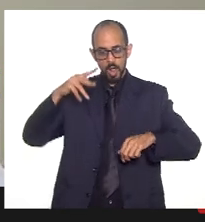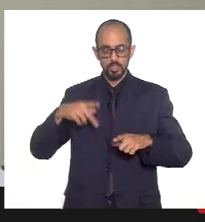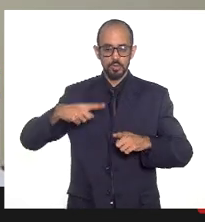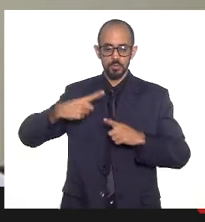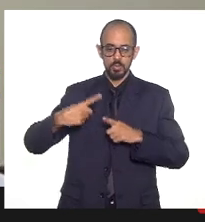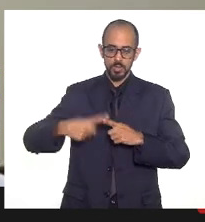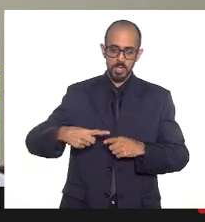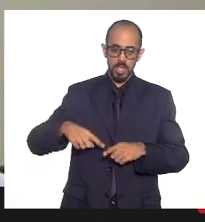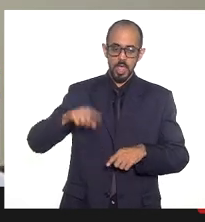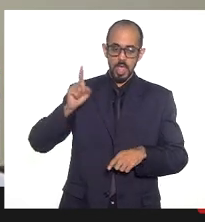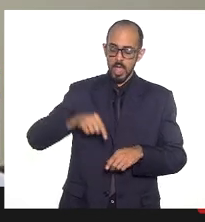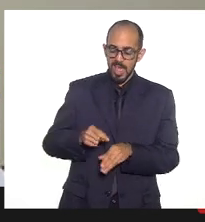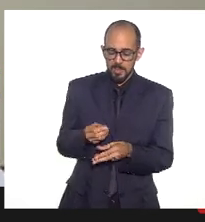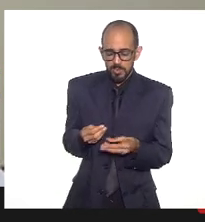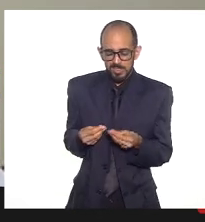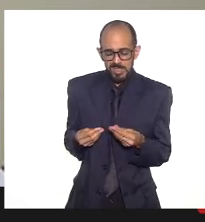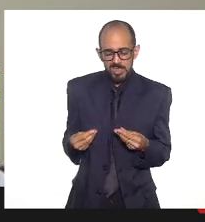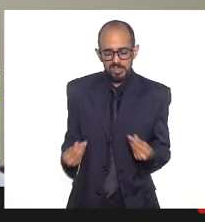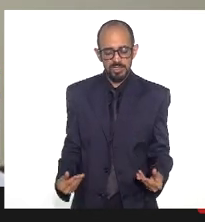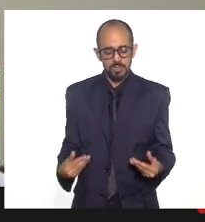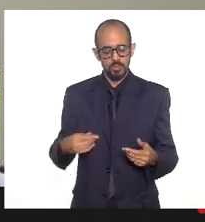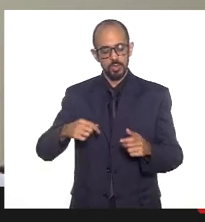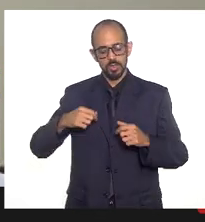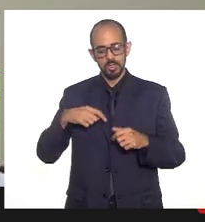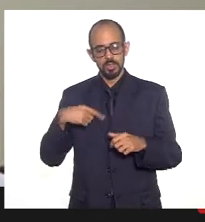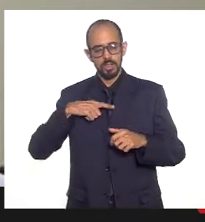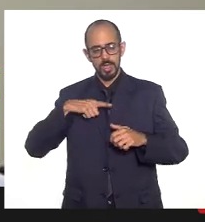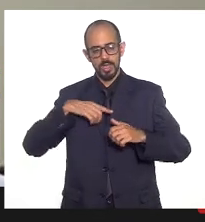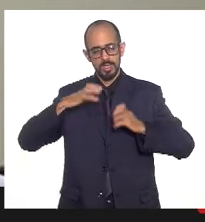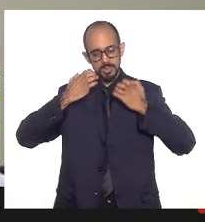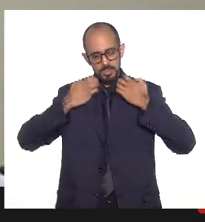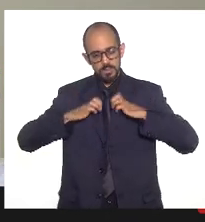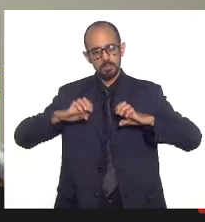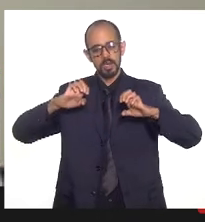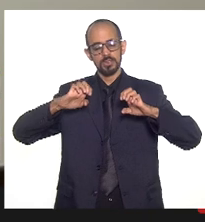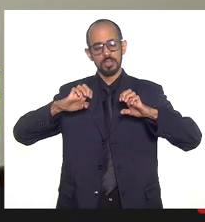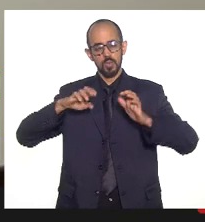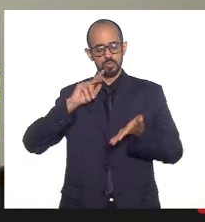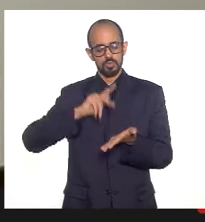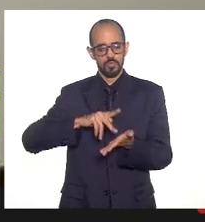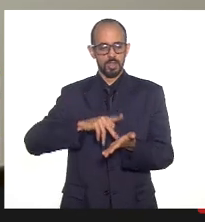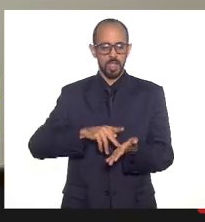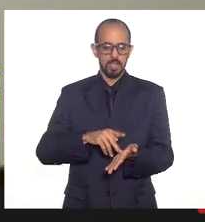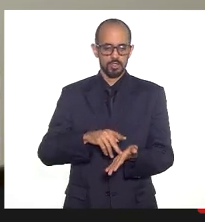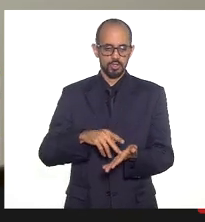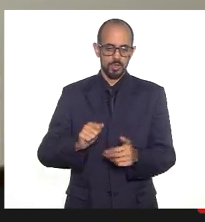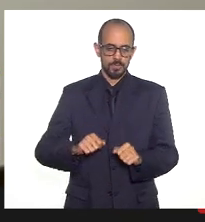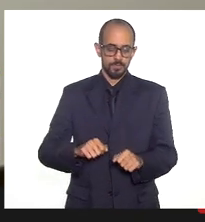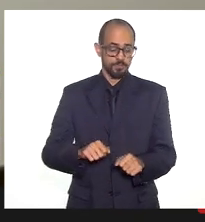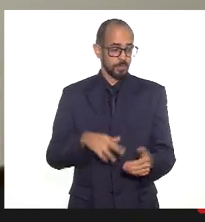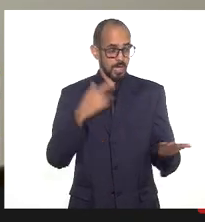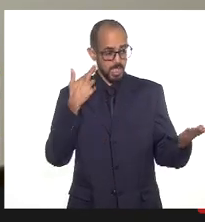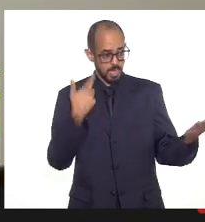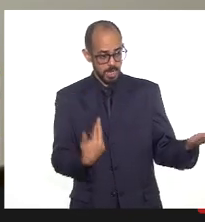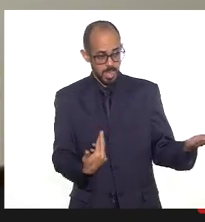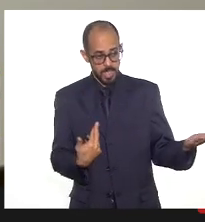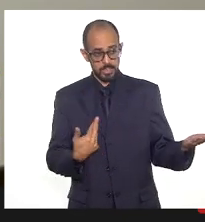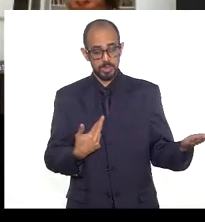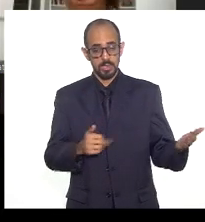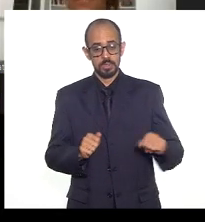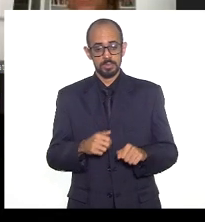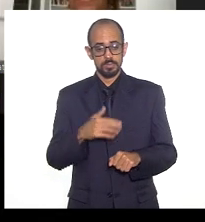pressões muito sensíveis, muito visíveis e que se expressam com muita veracidade. Nesse sentido, viu, deputada Renata Souza aqui entre